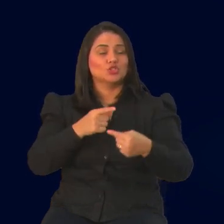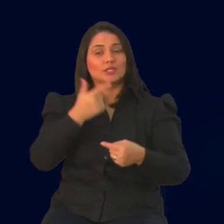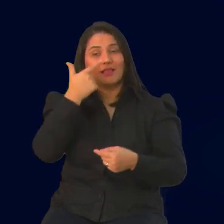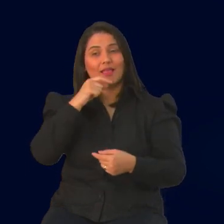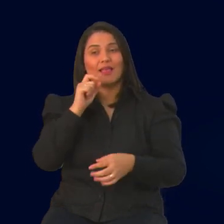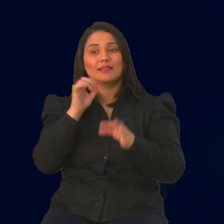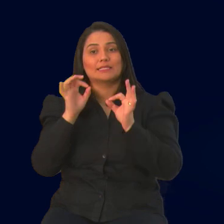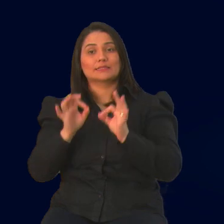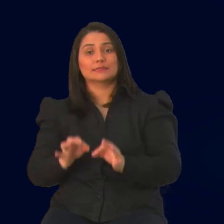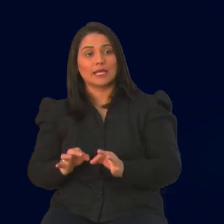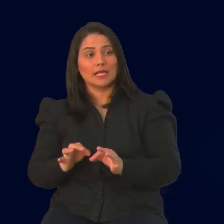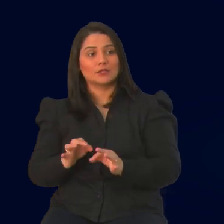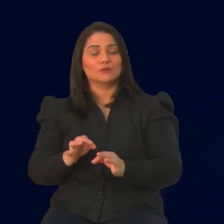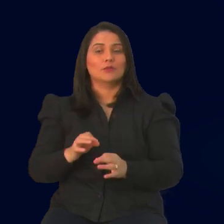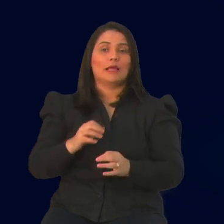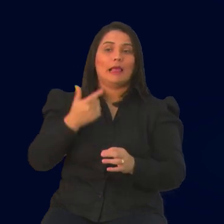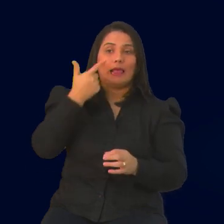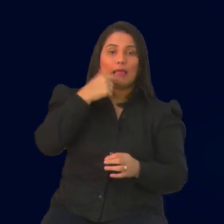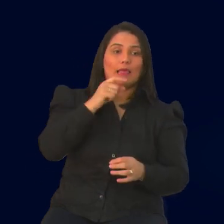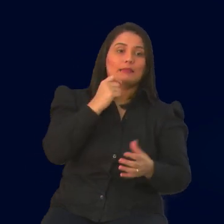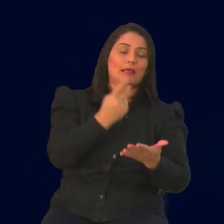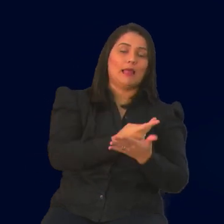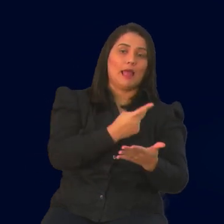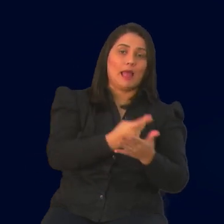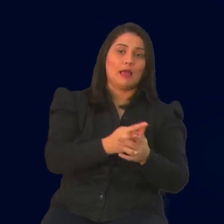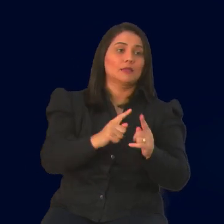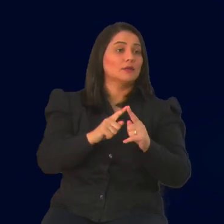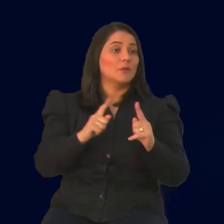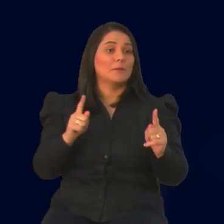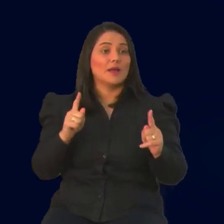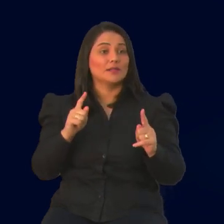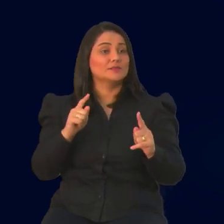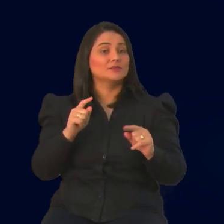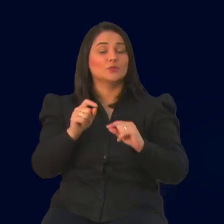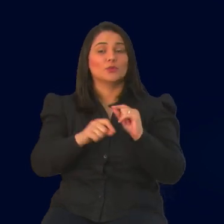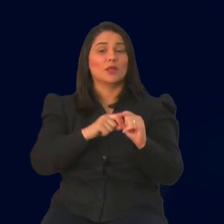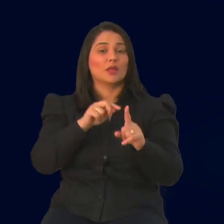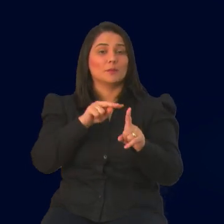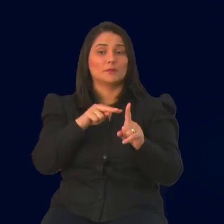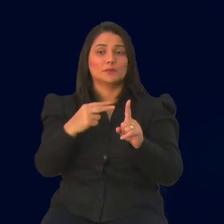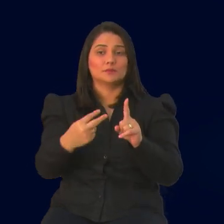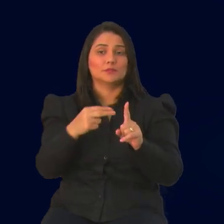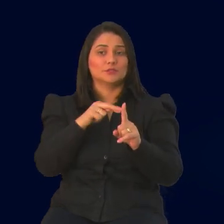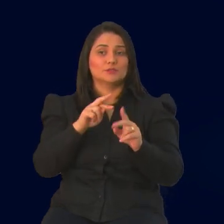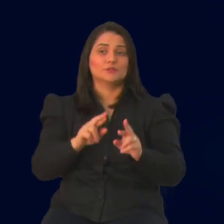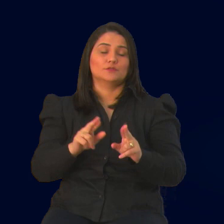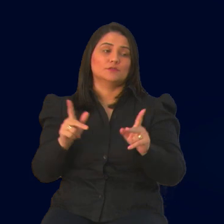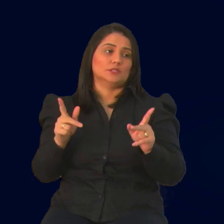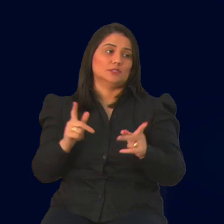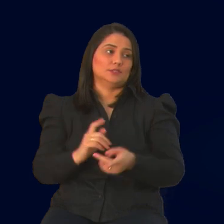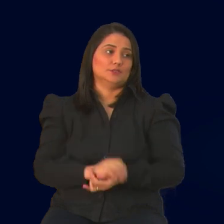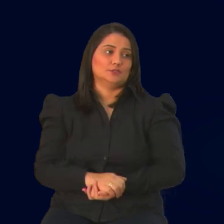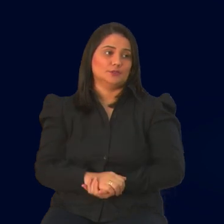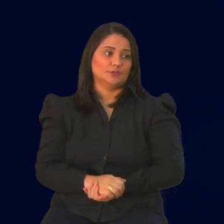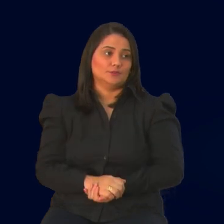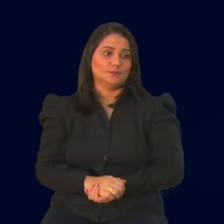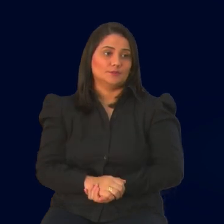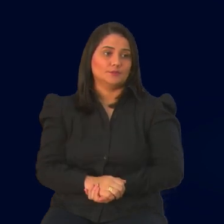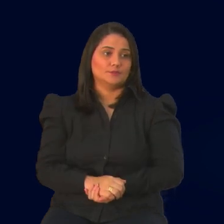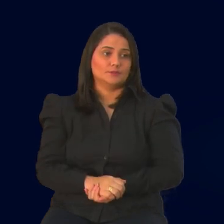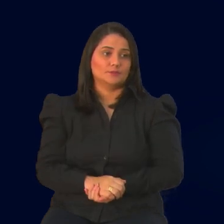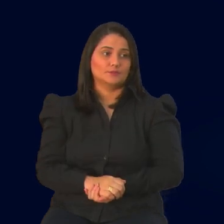quem não tem, quem está certo e quem está errado, quando, na verdade, muitas vezes é apenas pontos de vista